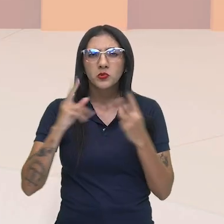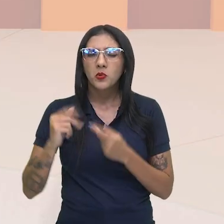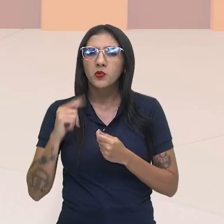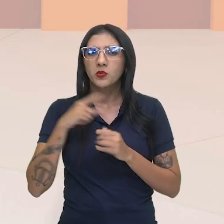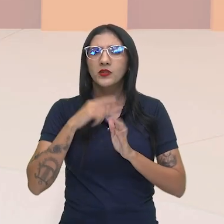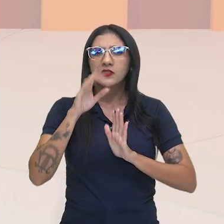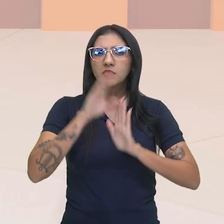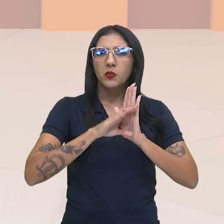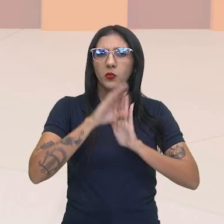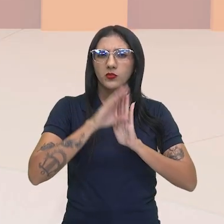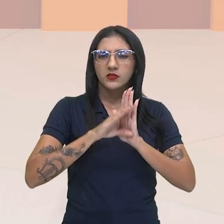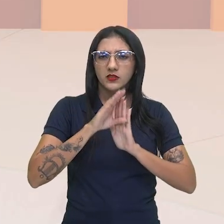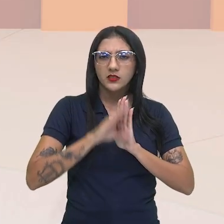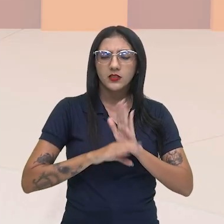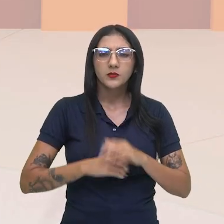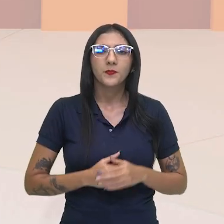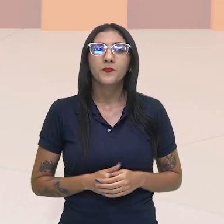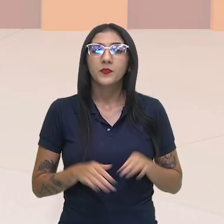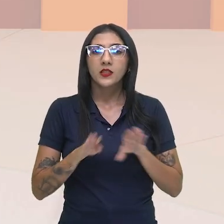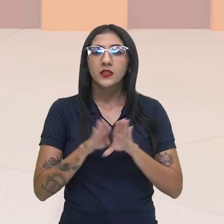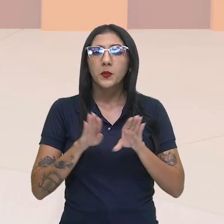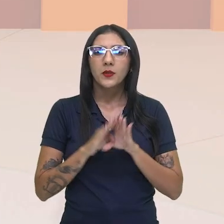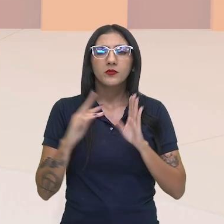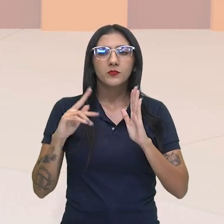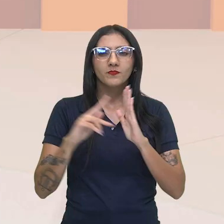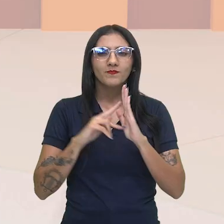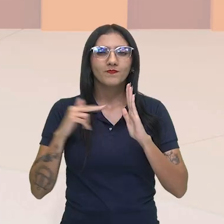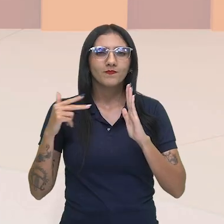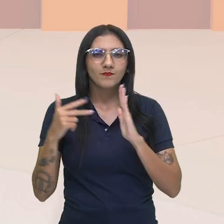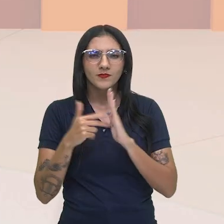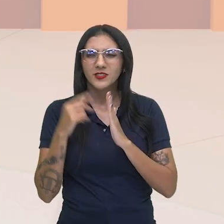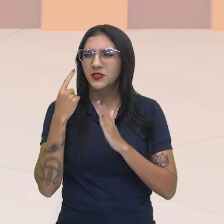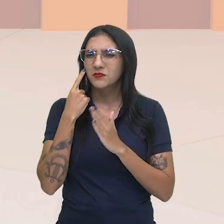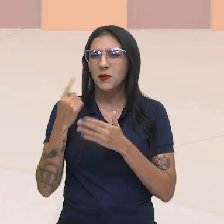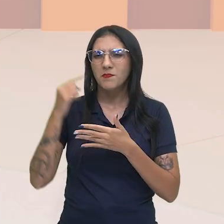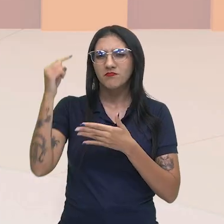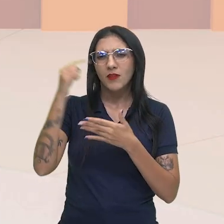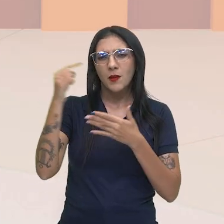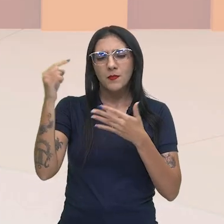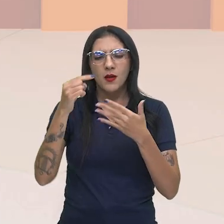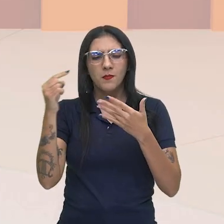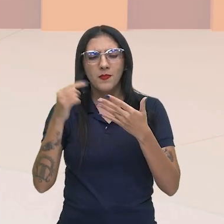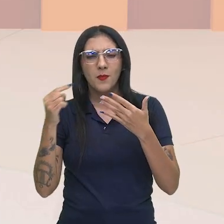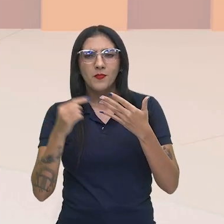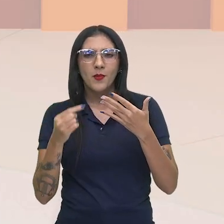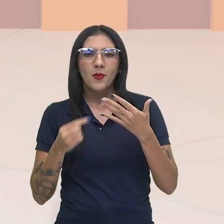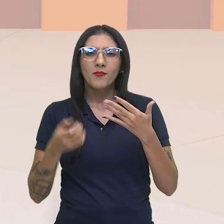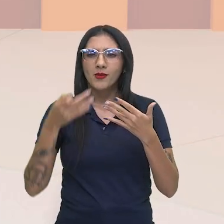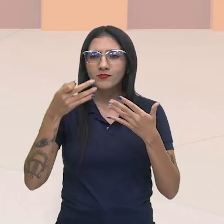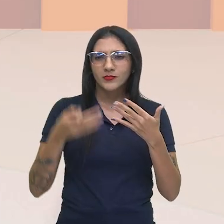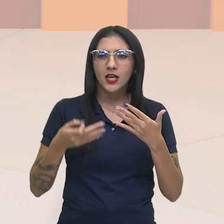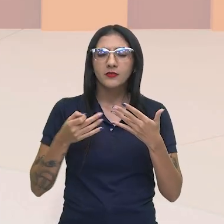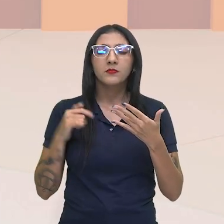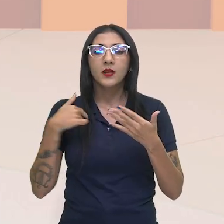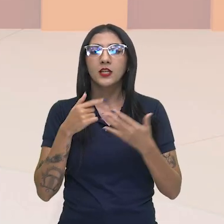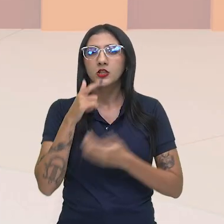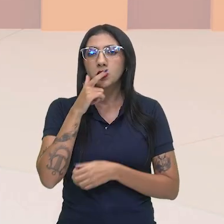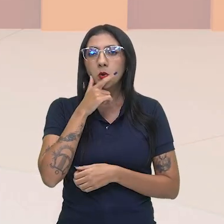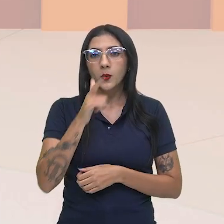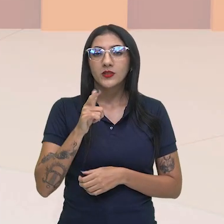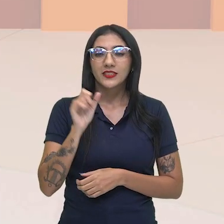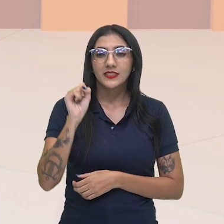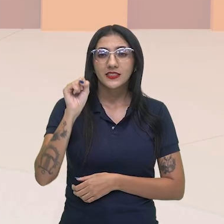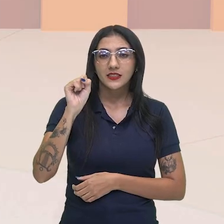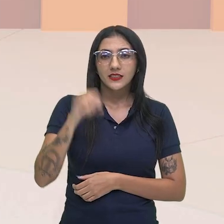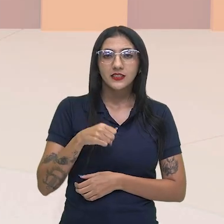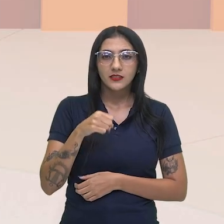conceito, buscar entender, né, o significado de cada uma dessas coisas aqui, para quê? Para que a gente consiga sim,